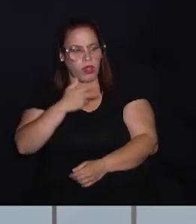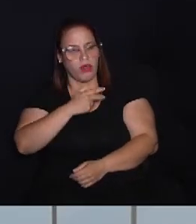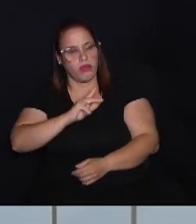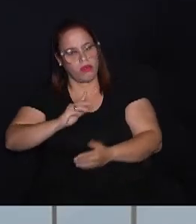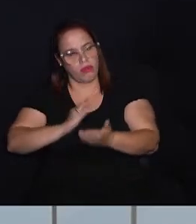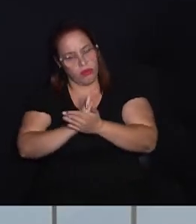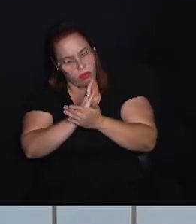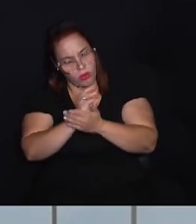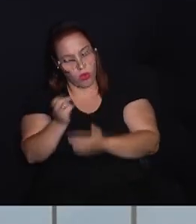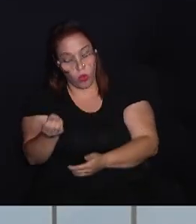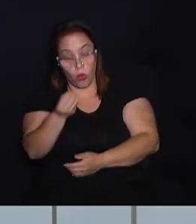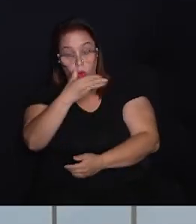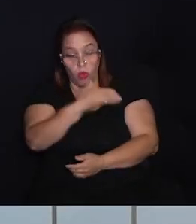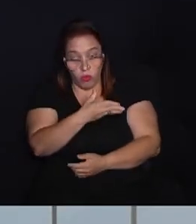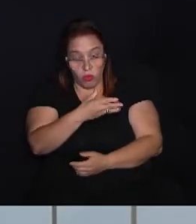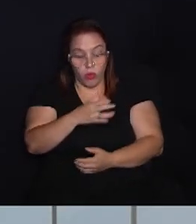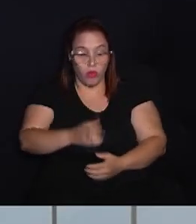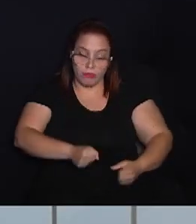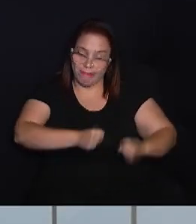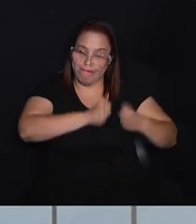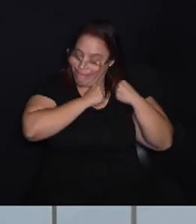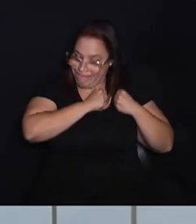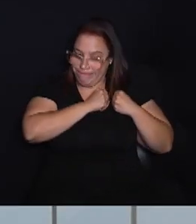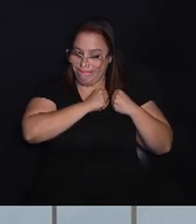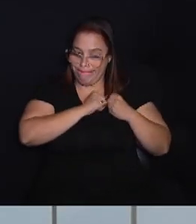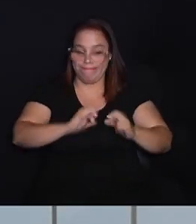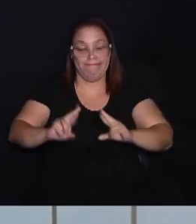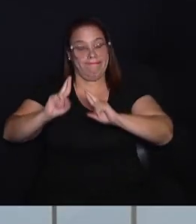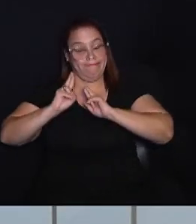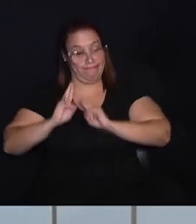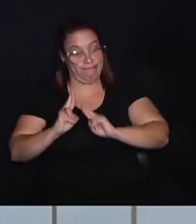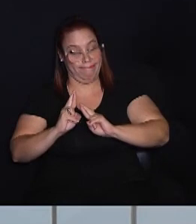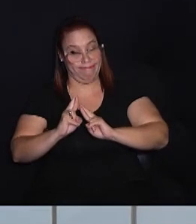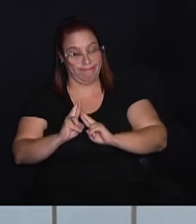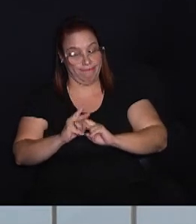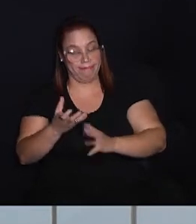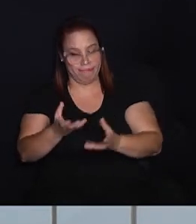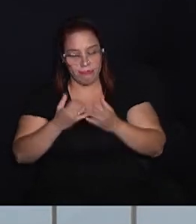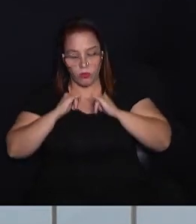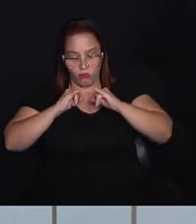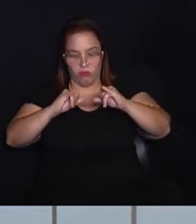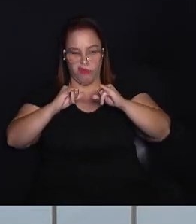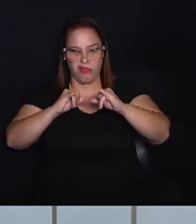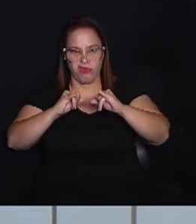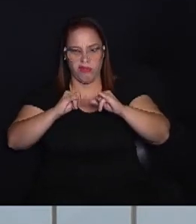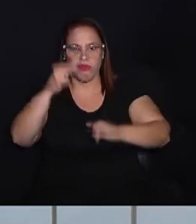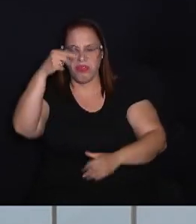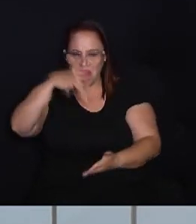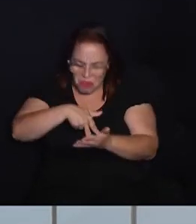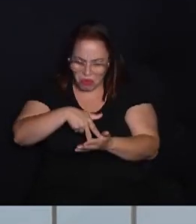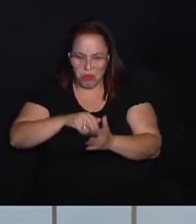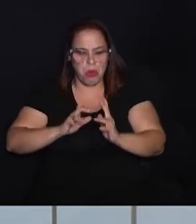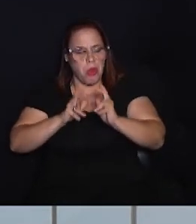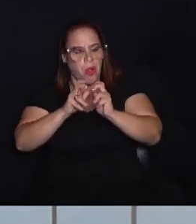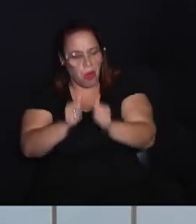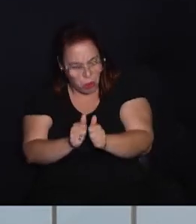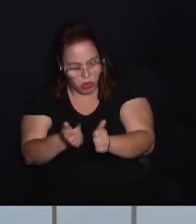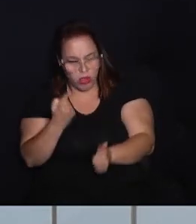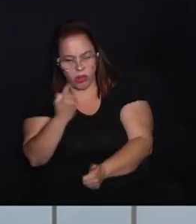São ações de curto, médio e longo prazo. Nós debatemos, aprovamos leis, mas a gente tem que continuar nessa pegada aí